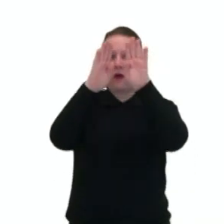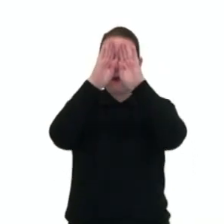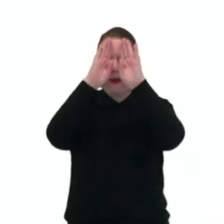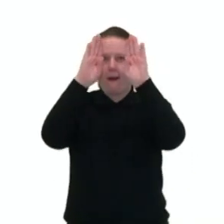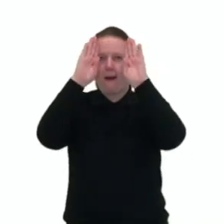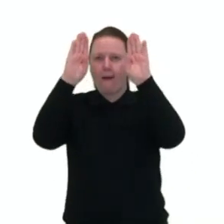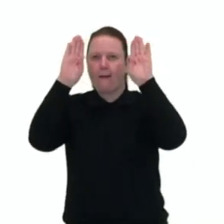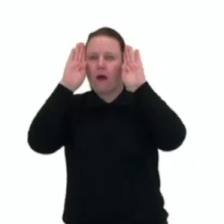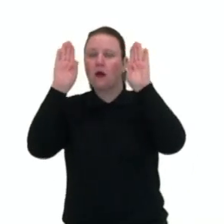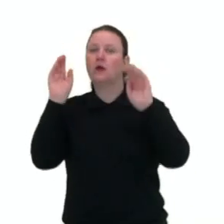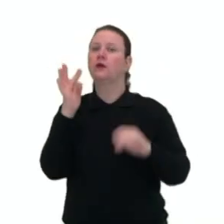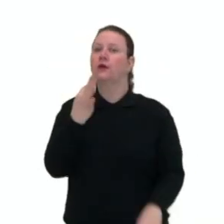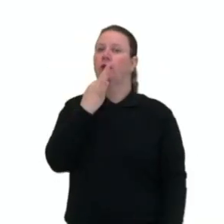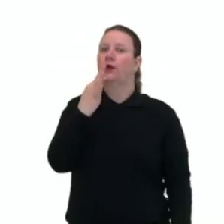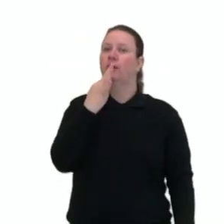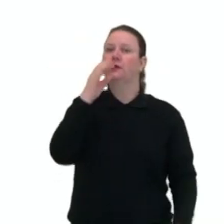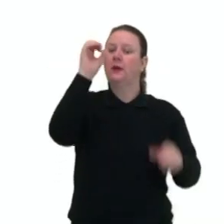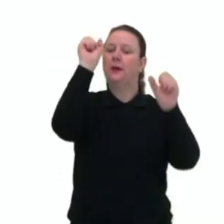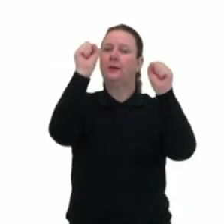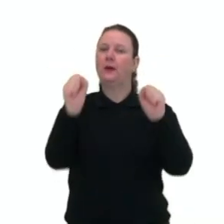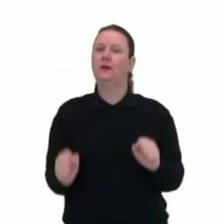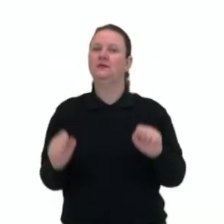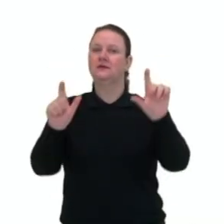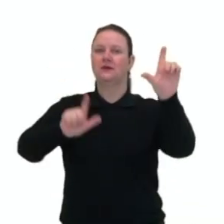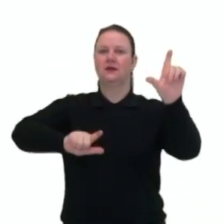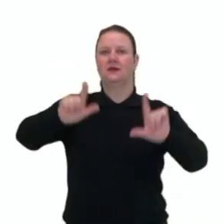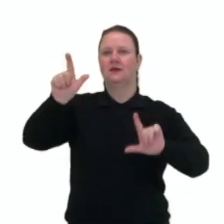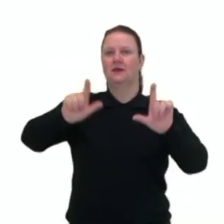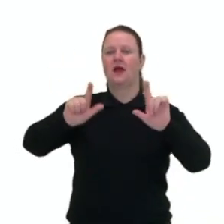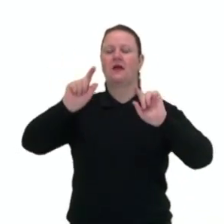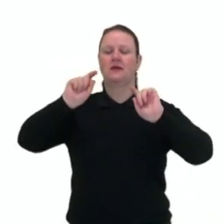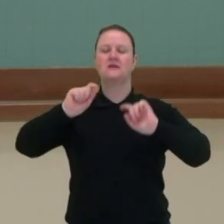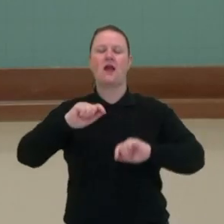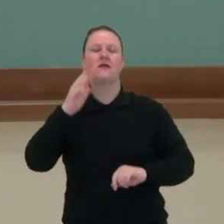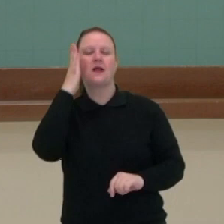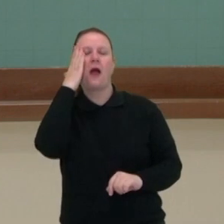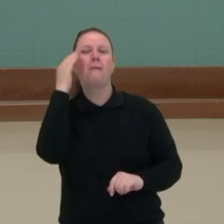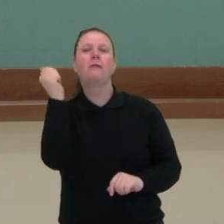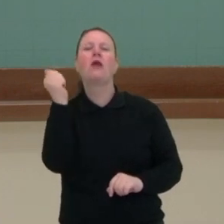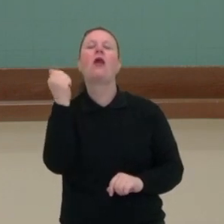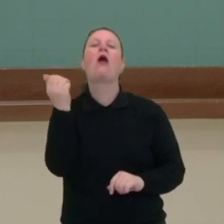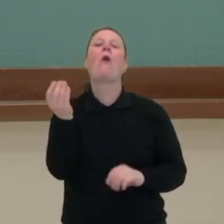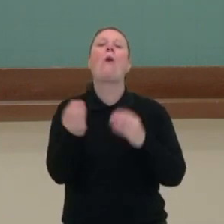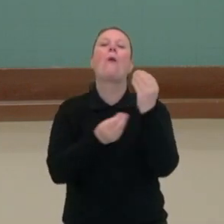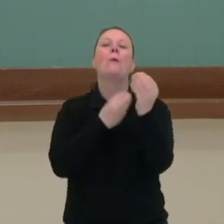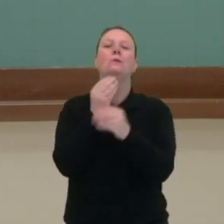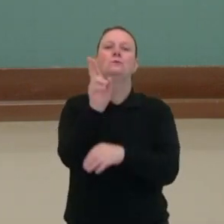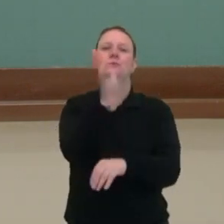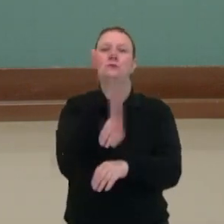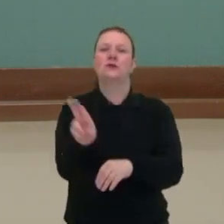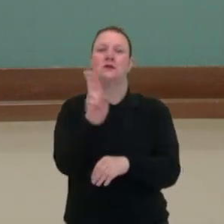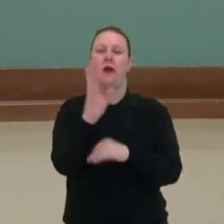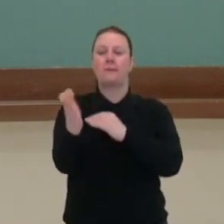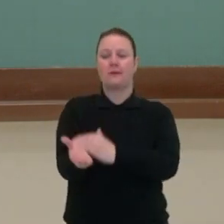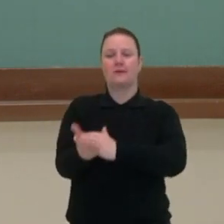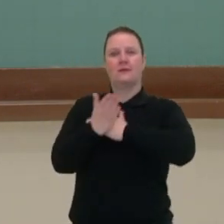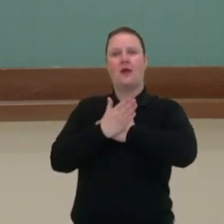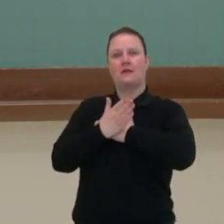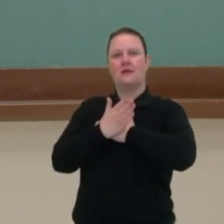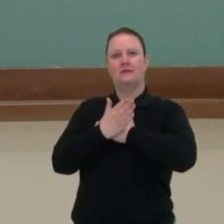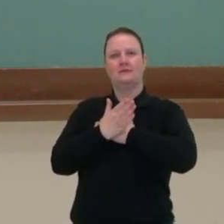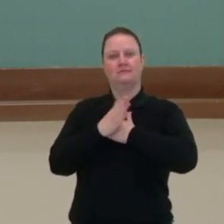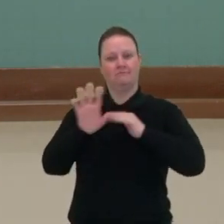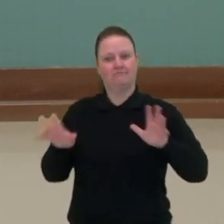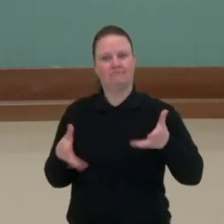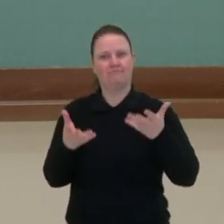ele conhecia muito bem o poder da TV e soube utilizar esse poder da televisão em seu benefício. Então